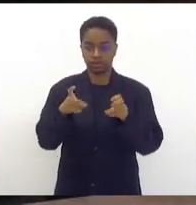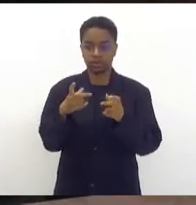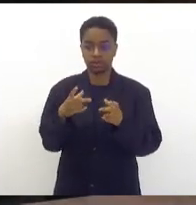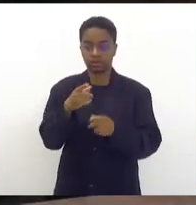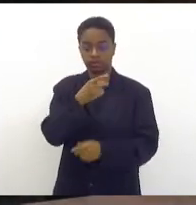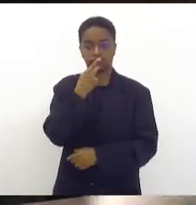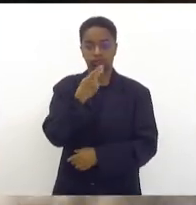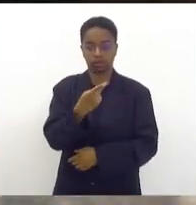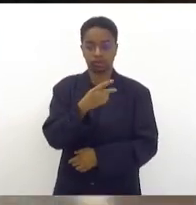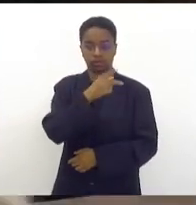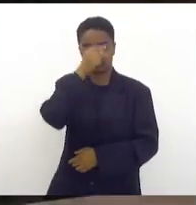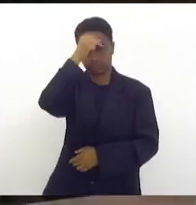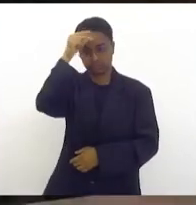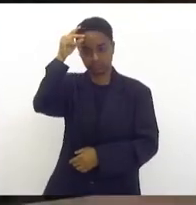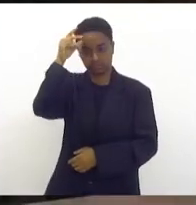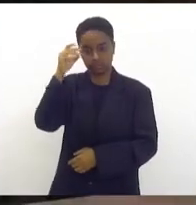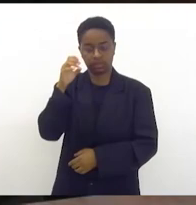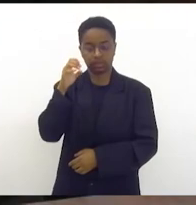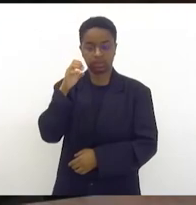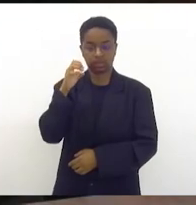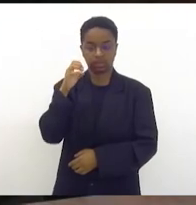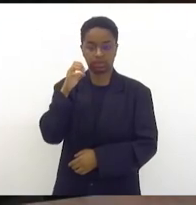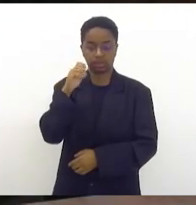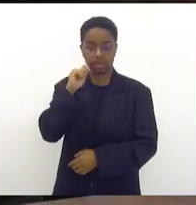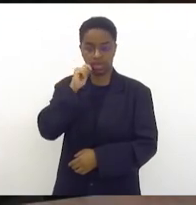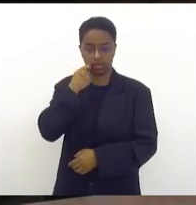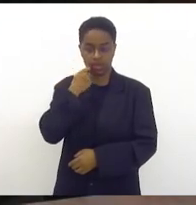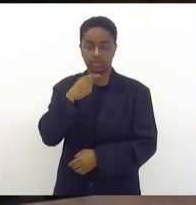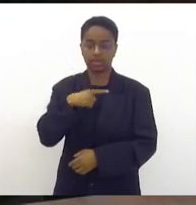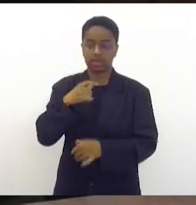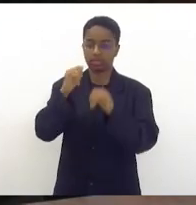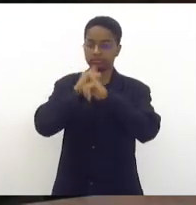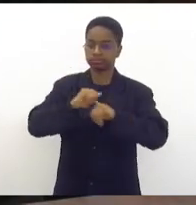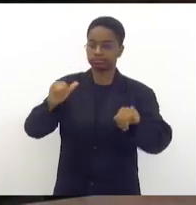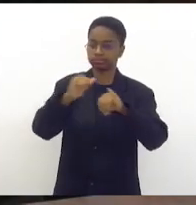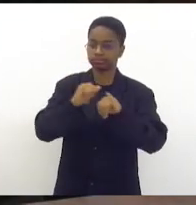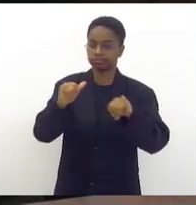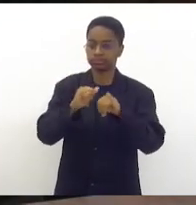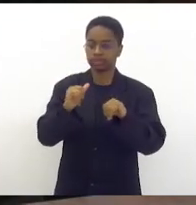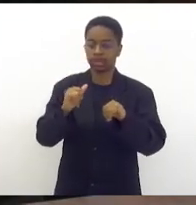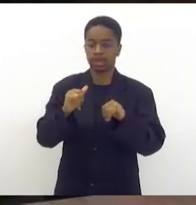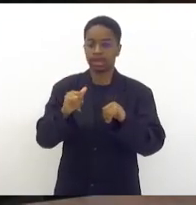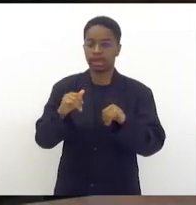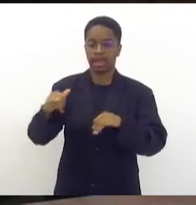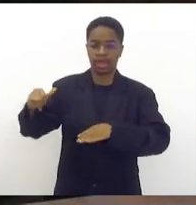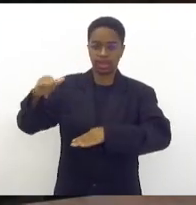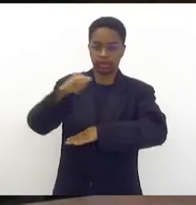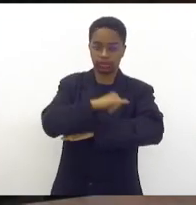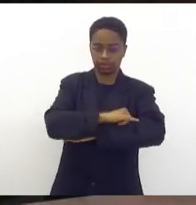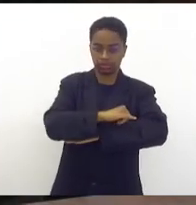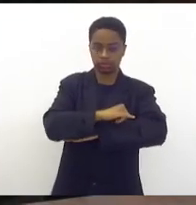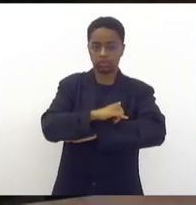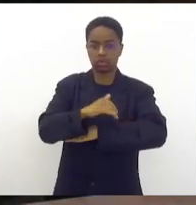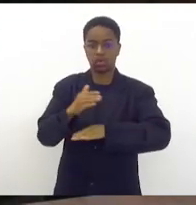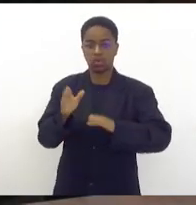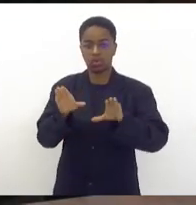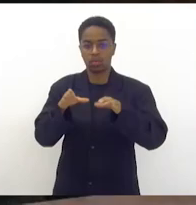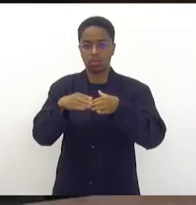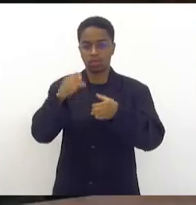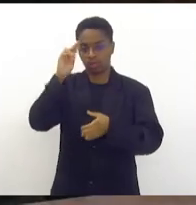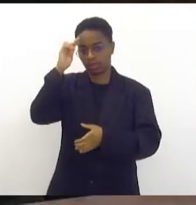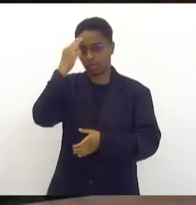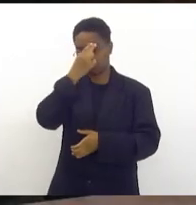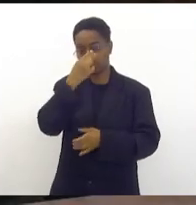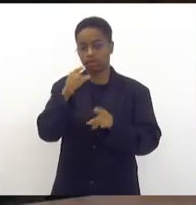Eduardo Paes, essa semana nós tivemos uma manifestação aqui no aeroporto, entre taxistas, motoristas, né, de aplicativos,